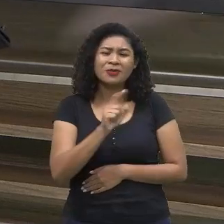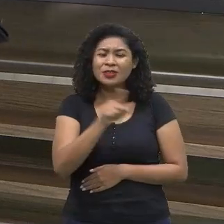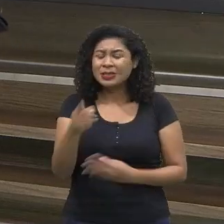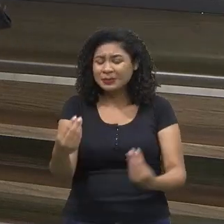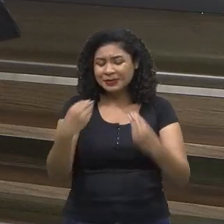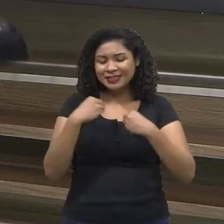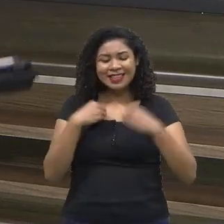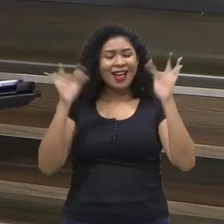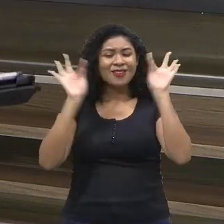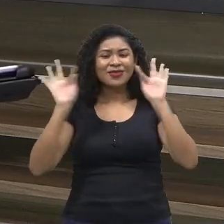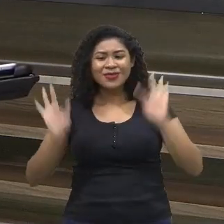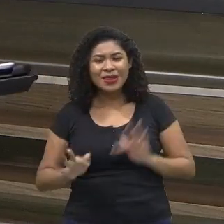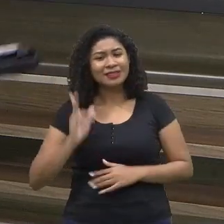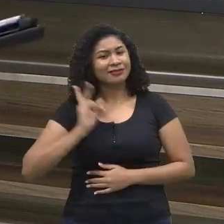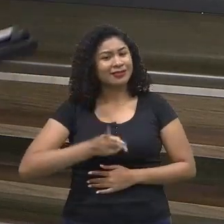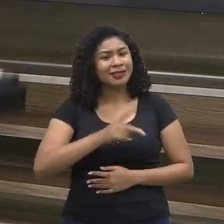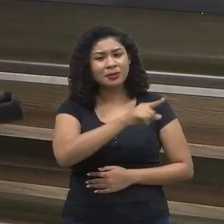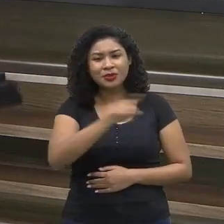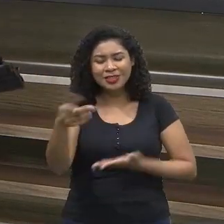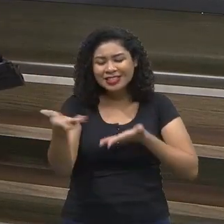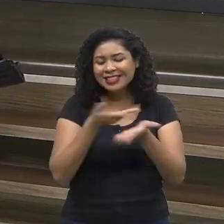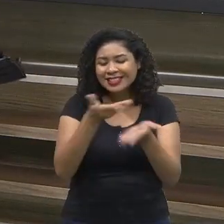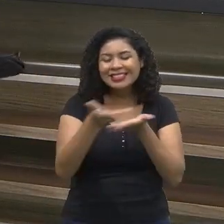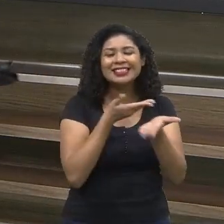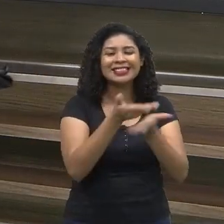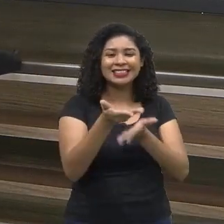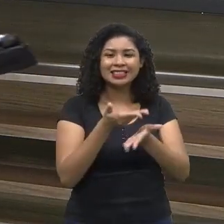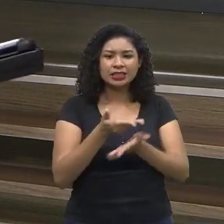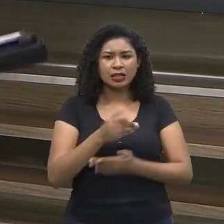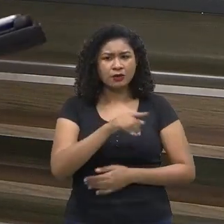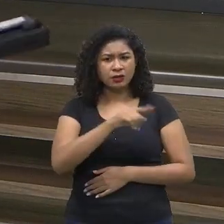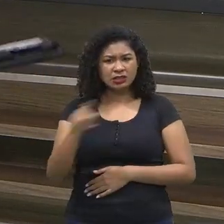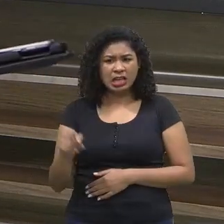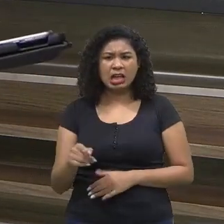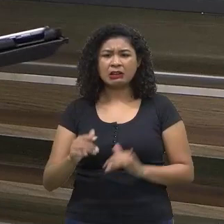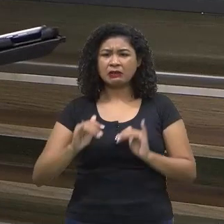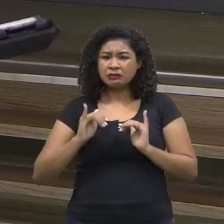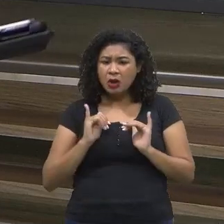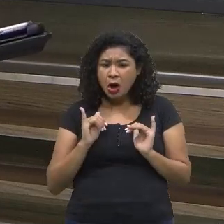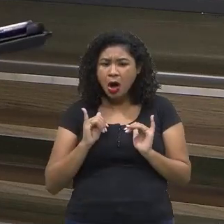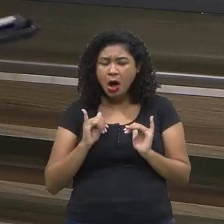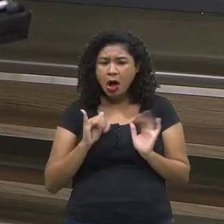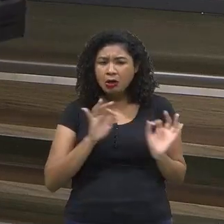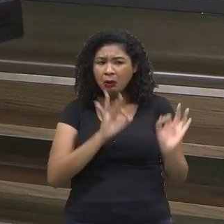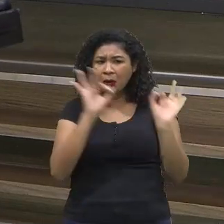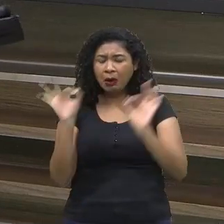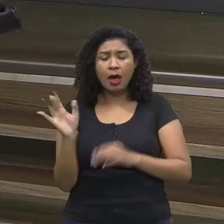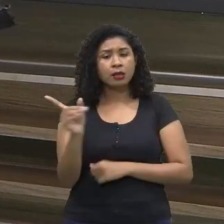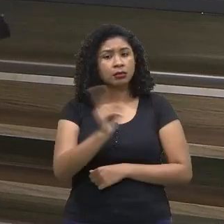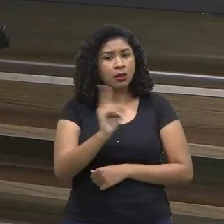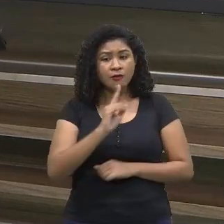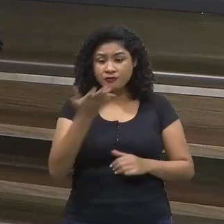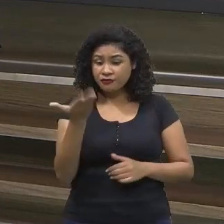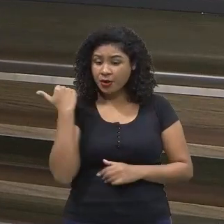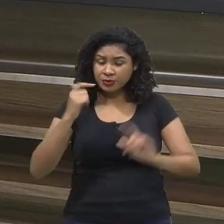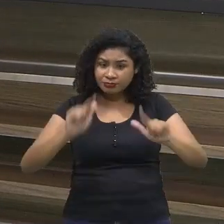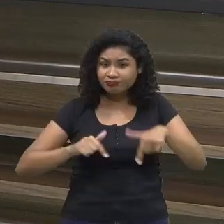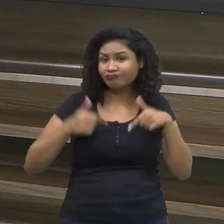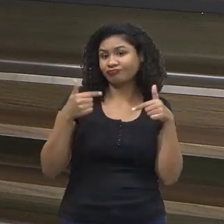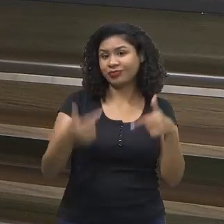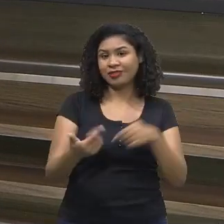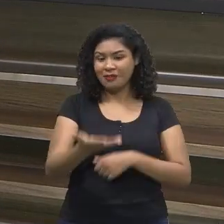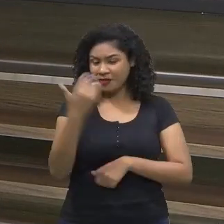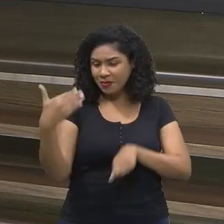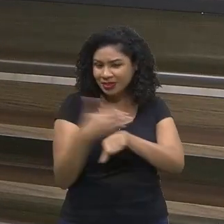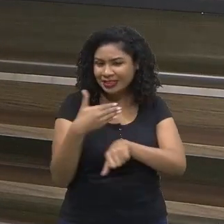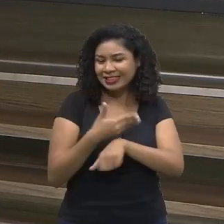fazem felizes quando vocês respondem. Não fiquem aí inativos, né, passivos, não. Vamos ser ativos, vamos participar.